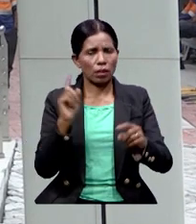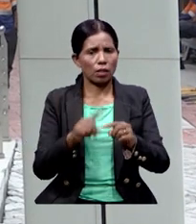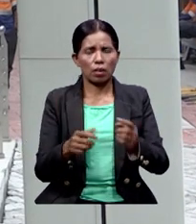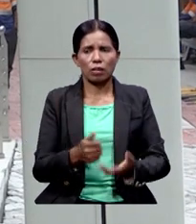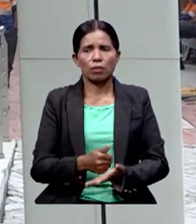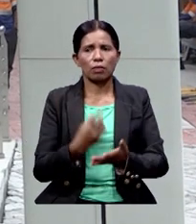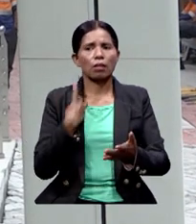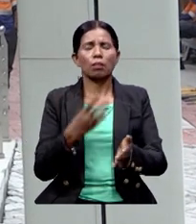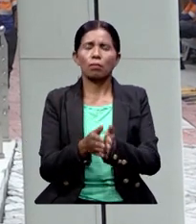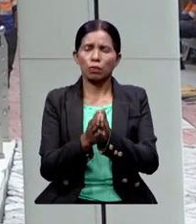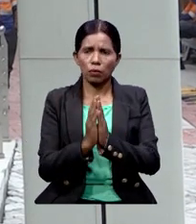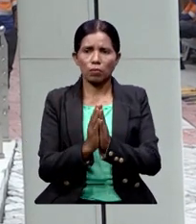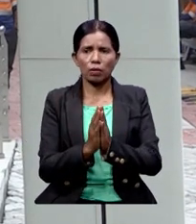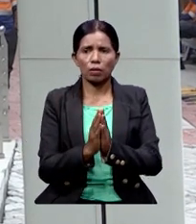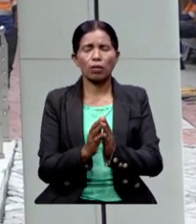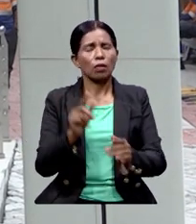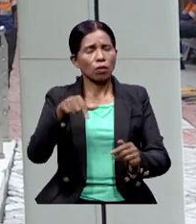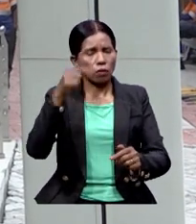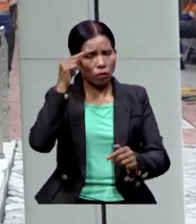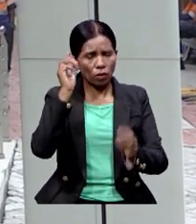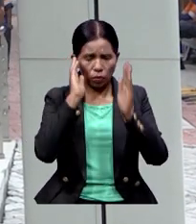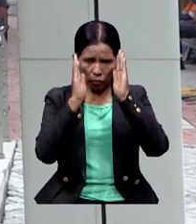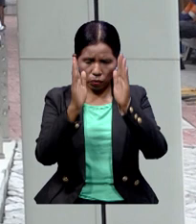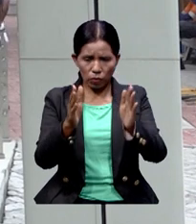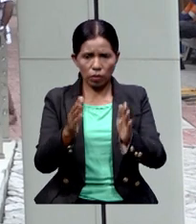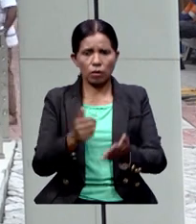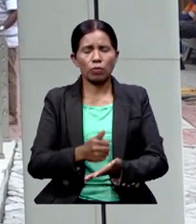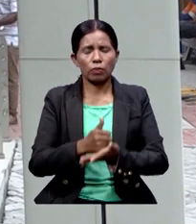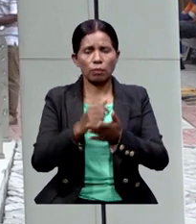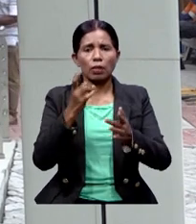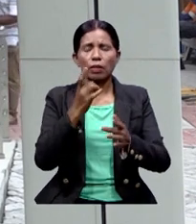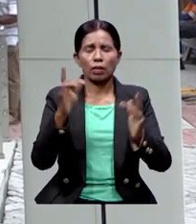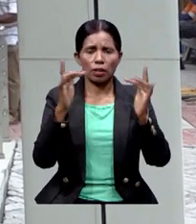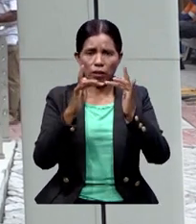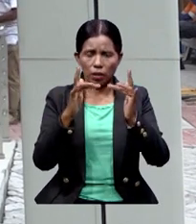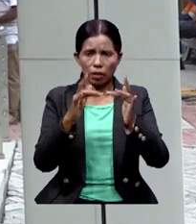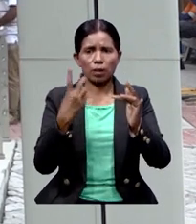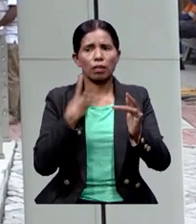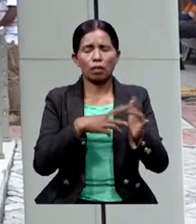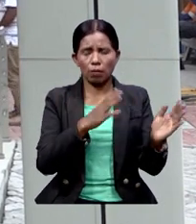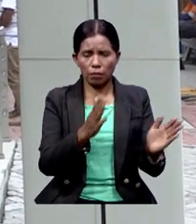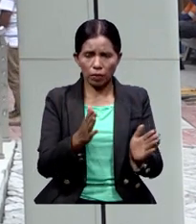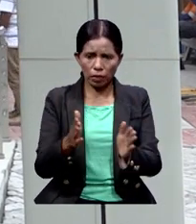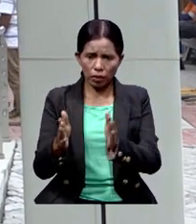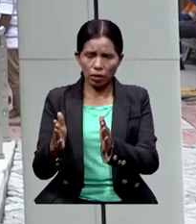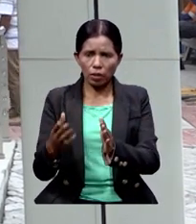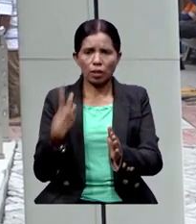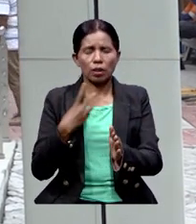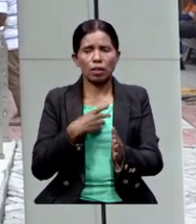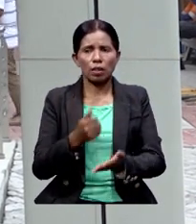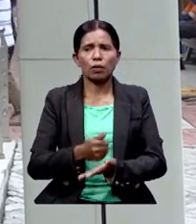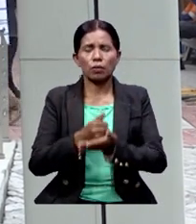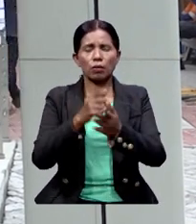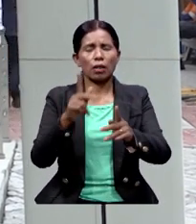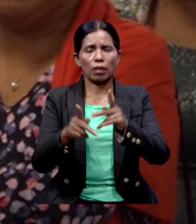ide ne ami sugere katak bese bele governo tau atenção para né, conselheiro está para né, para ter processo né, quando vai ir e tal, o atendimento vai ter